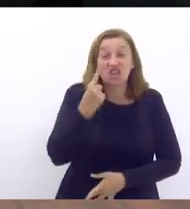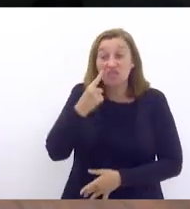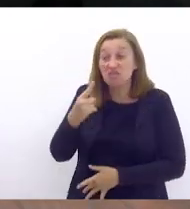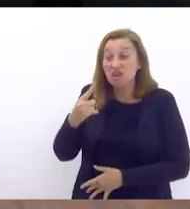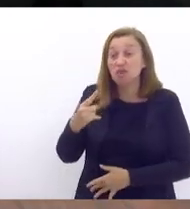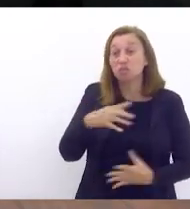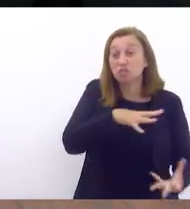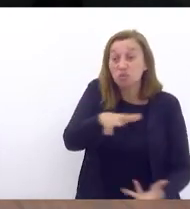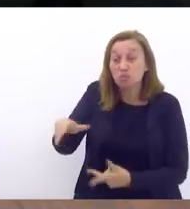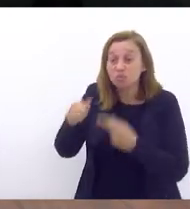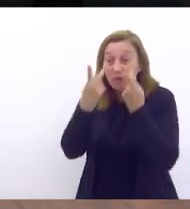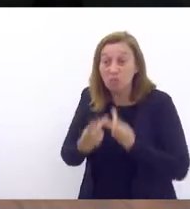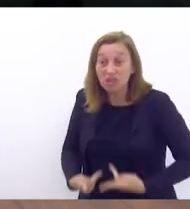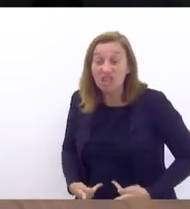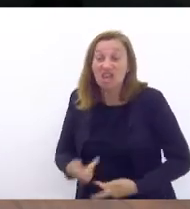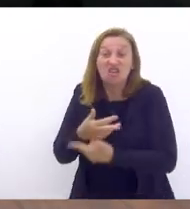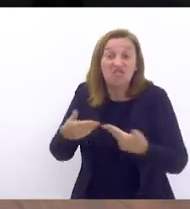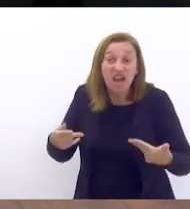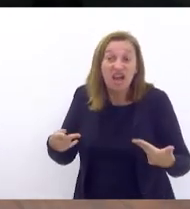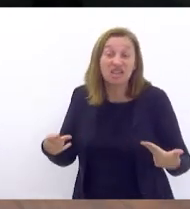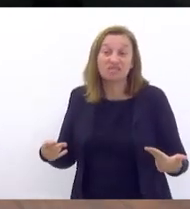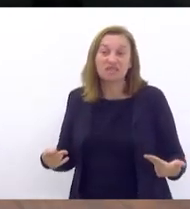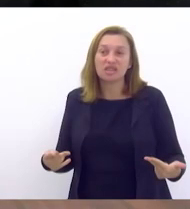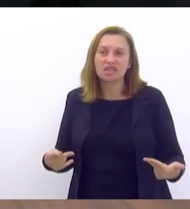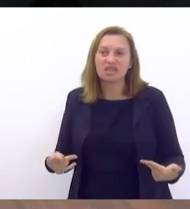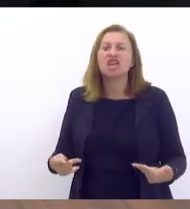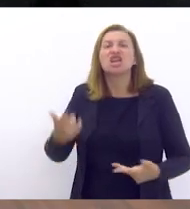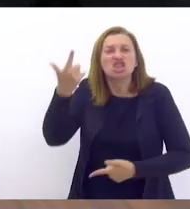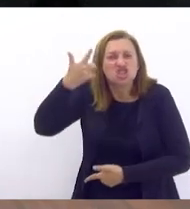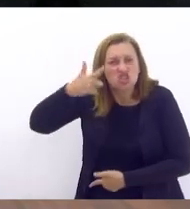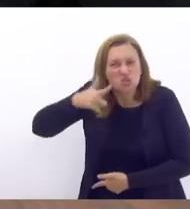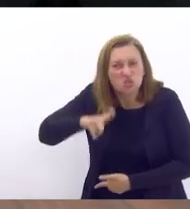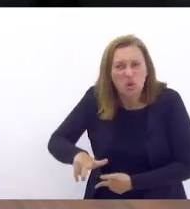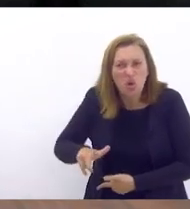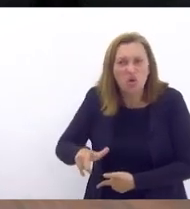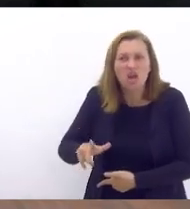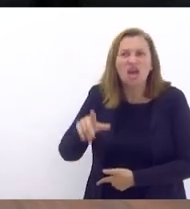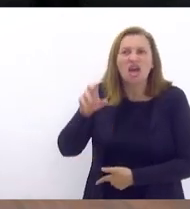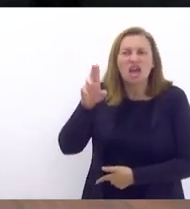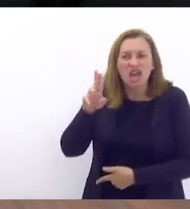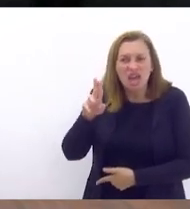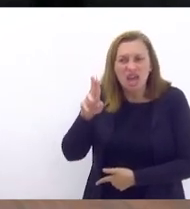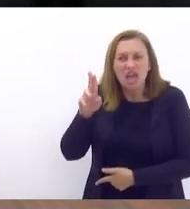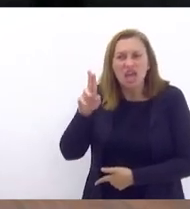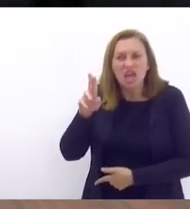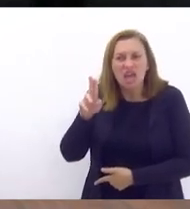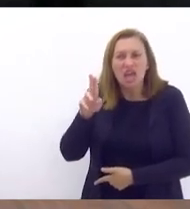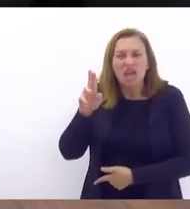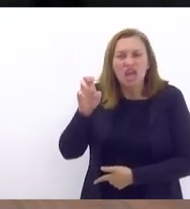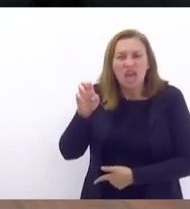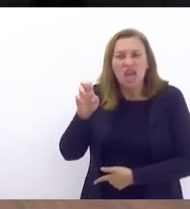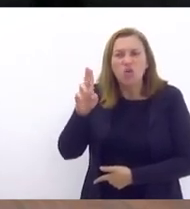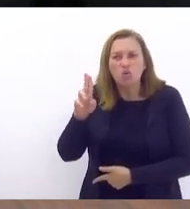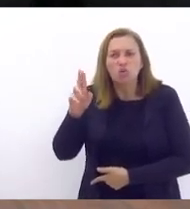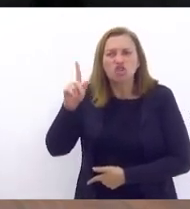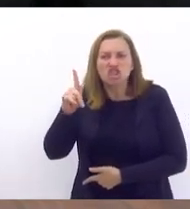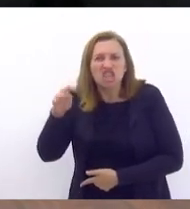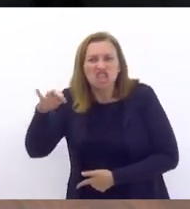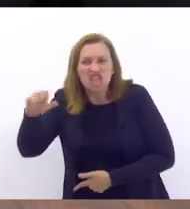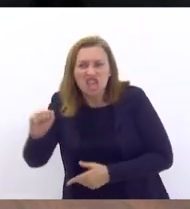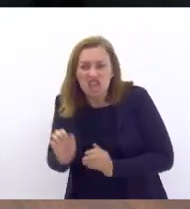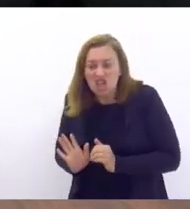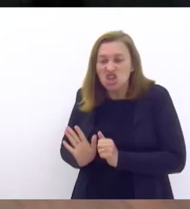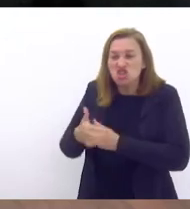humanidade muitas e muitas e muitas vezes, e que novamente a eugenia travestida está